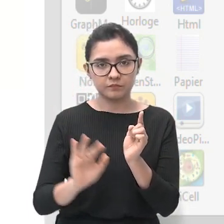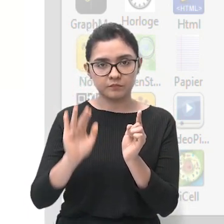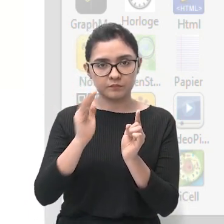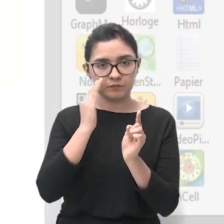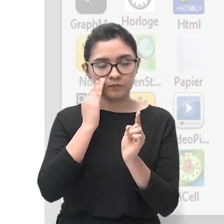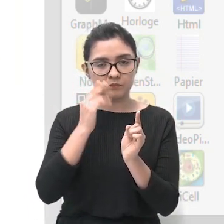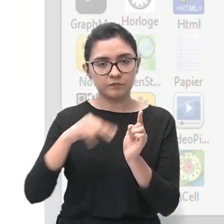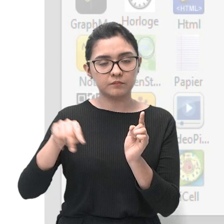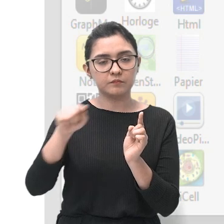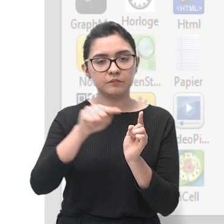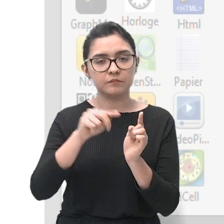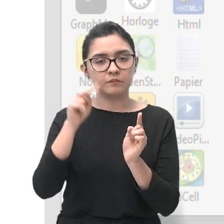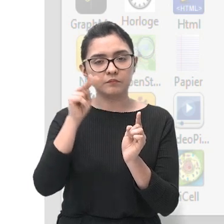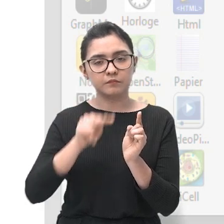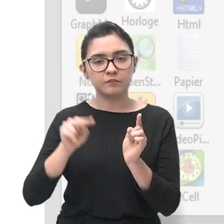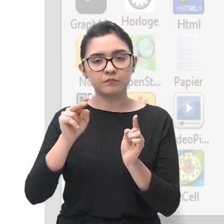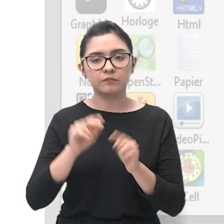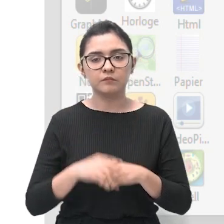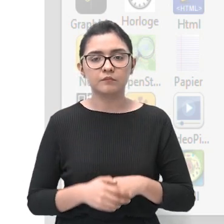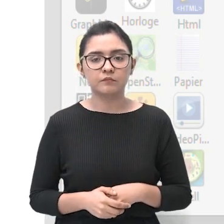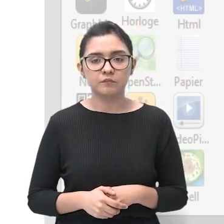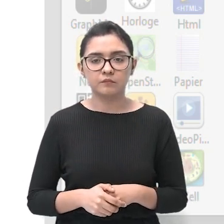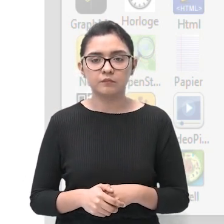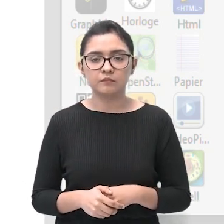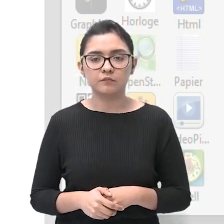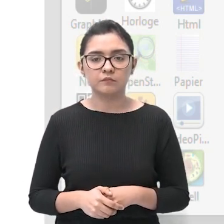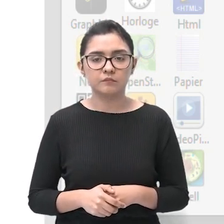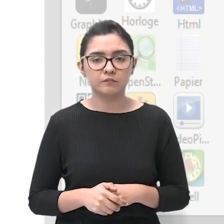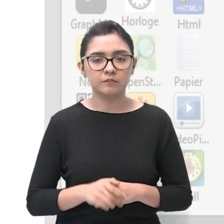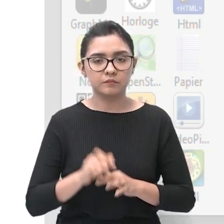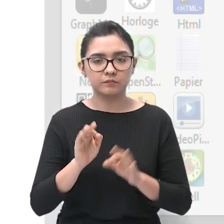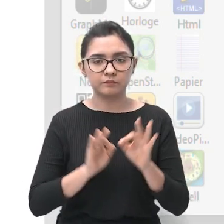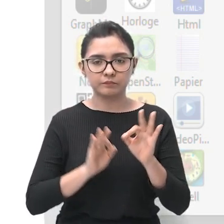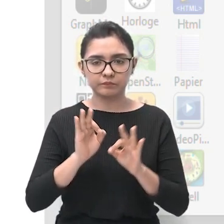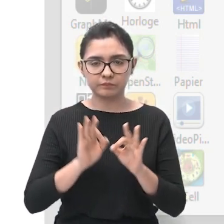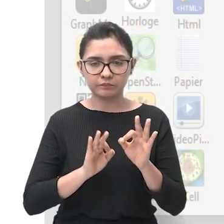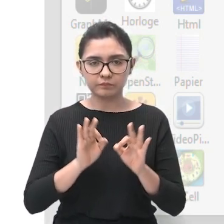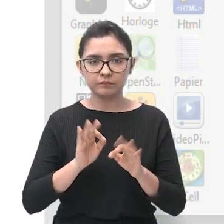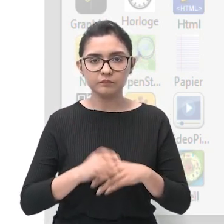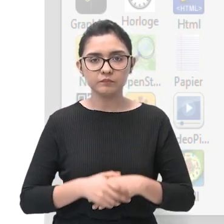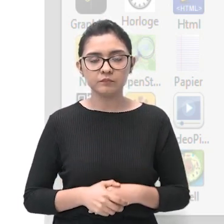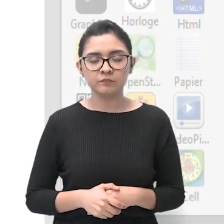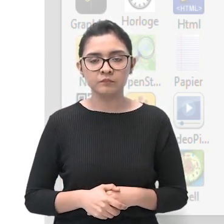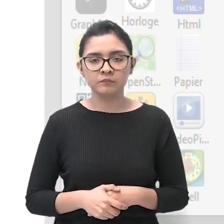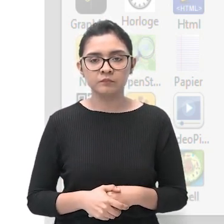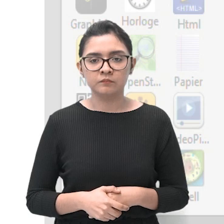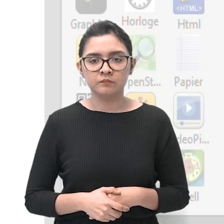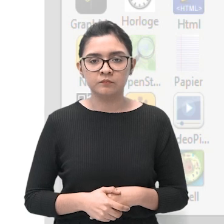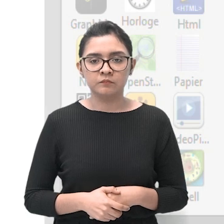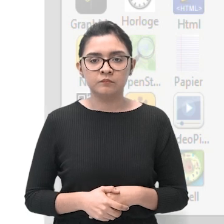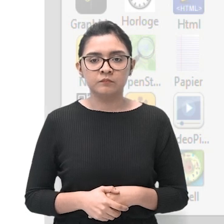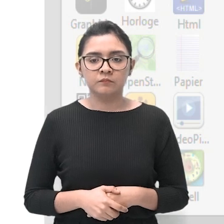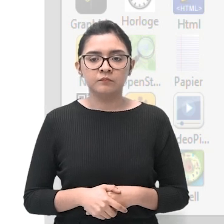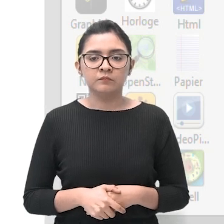visualização. Colocou aqui, ajustou para cá, trouxe, certo? Vamos colocar aqui.